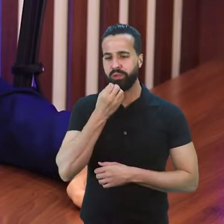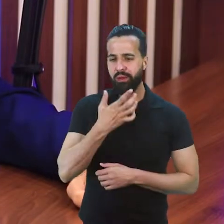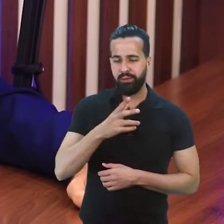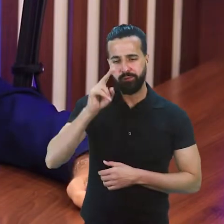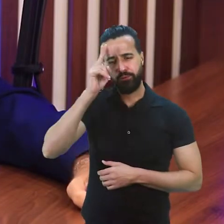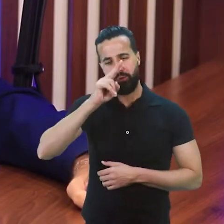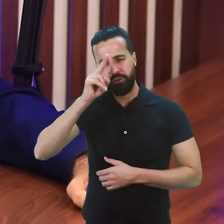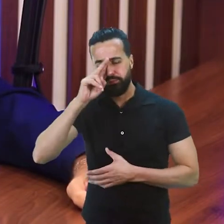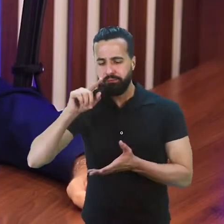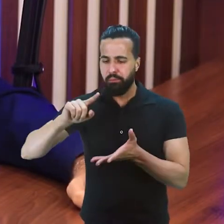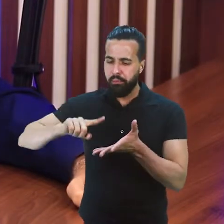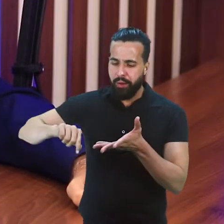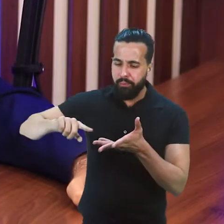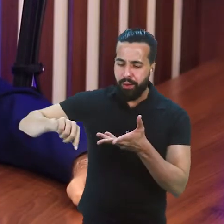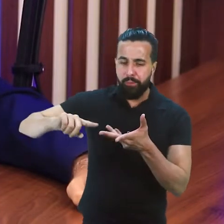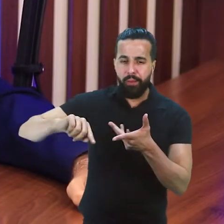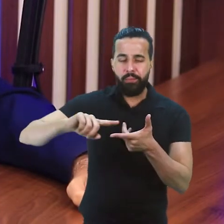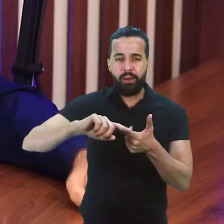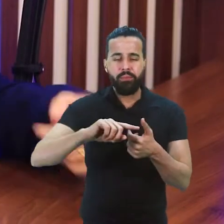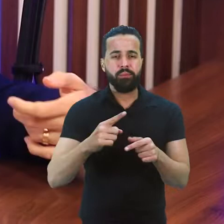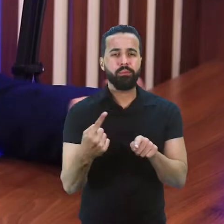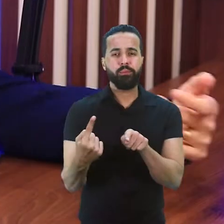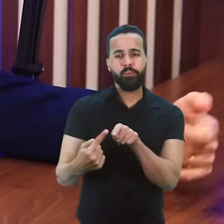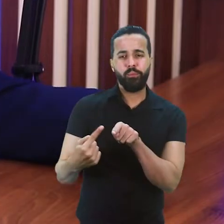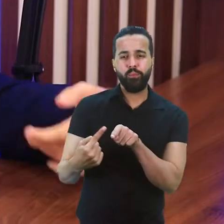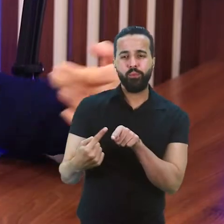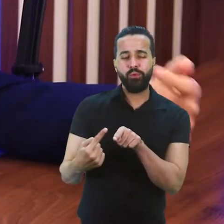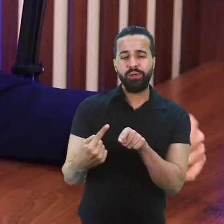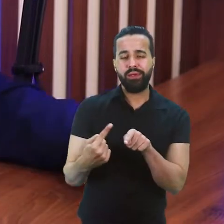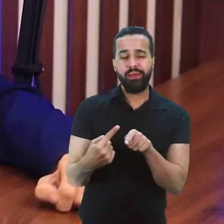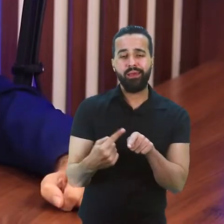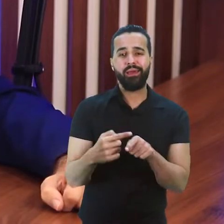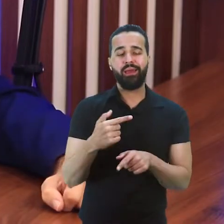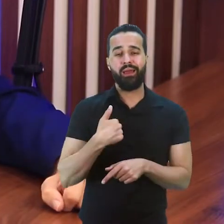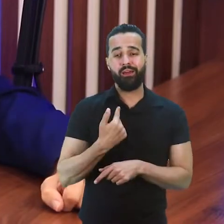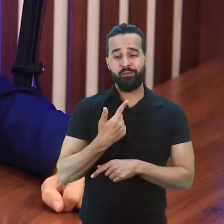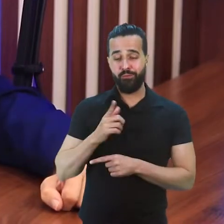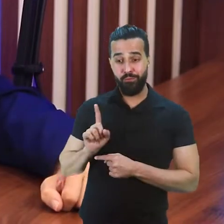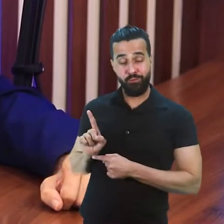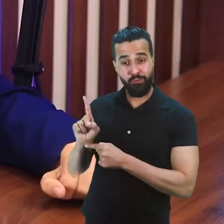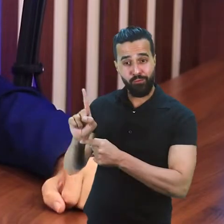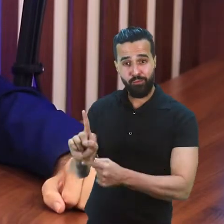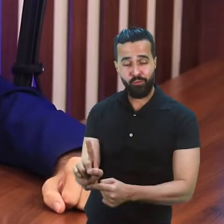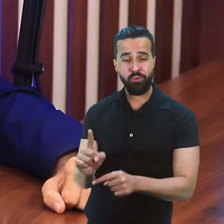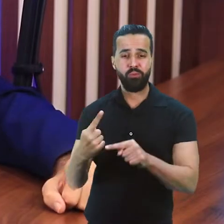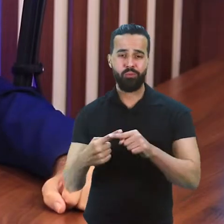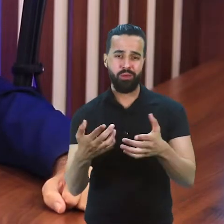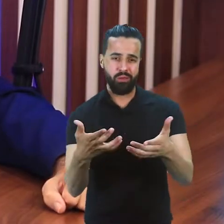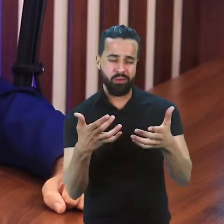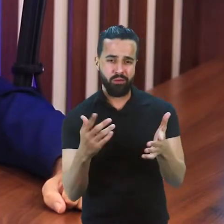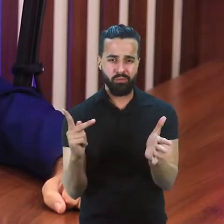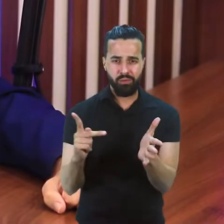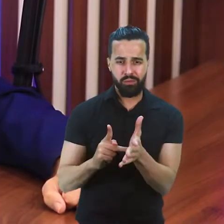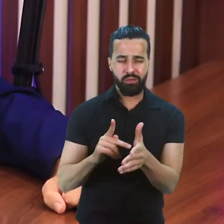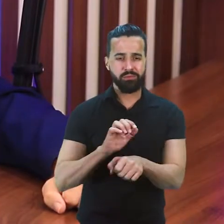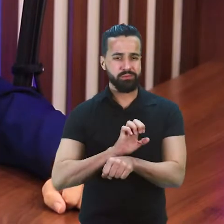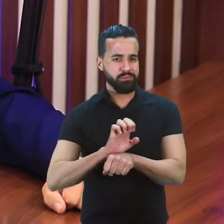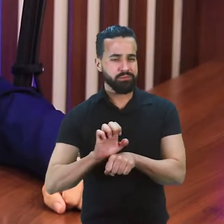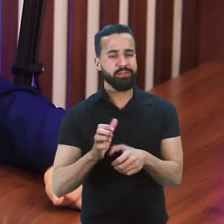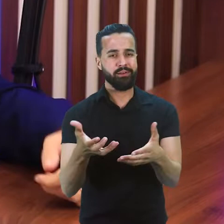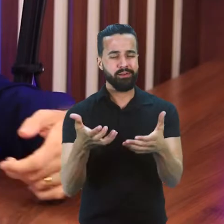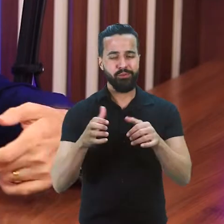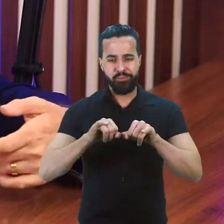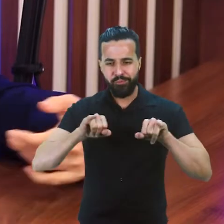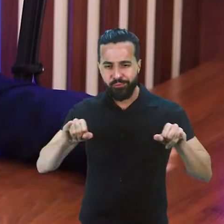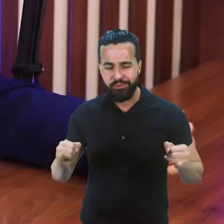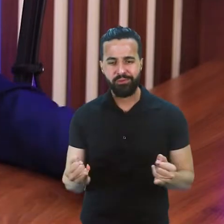história e tudo mais, e o porquê que eu tinha feito daquela forma, né? E que eu queria muito estagiar, queria uma oportunidade. E a gente